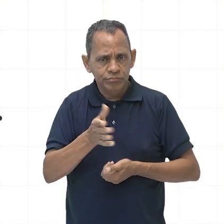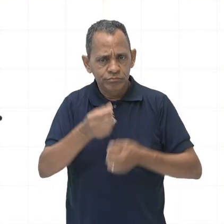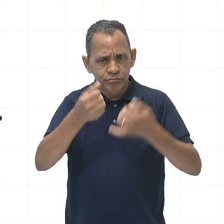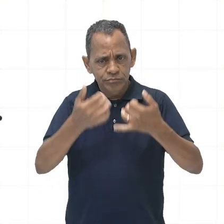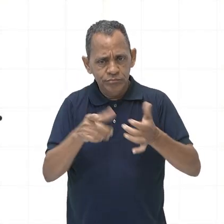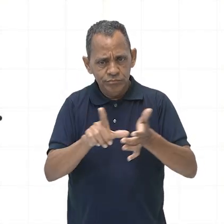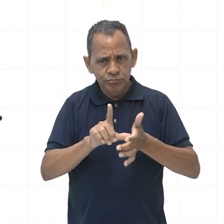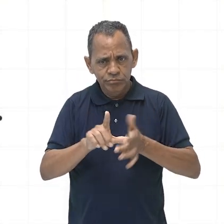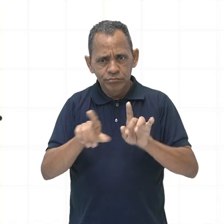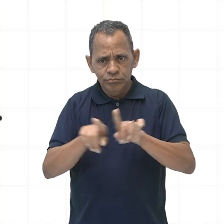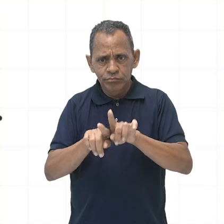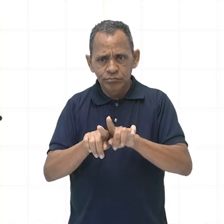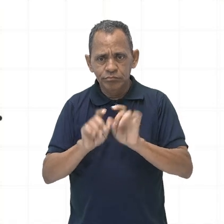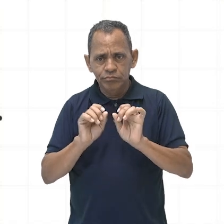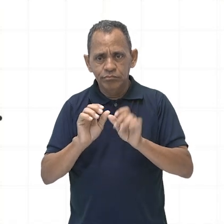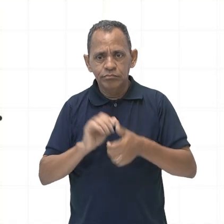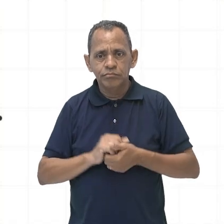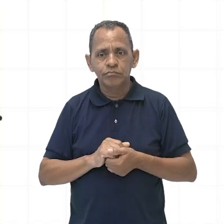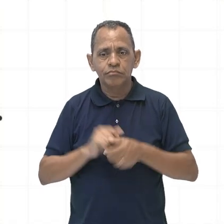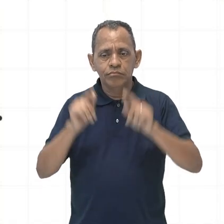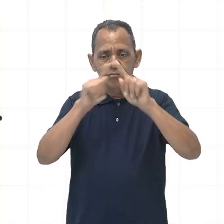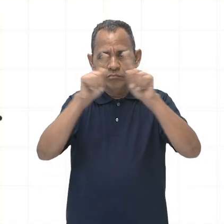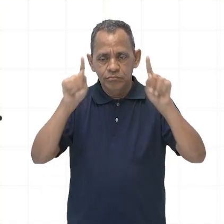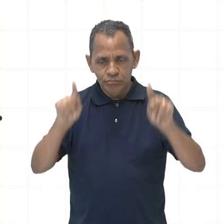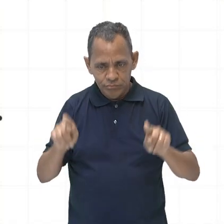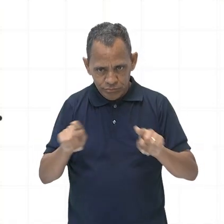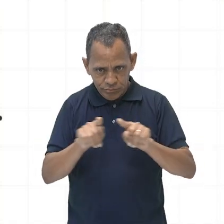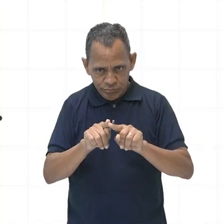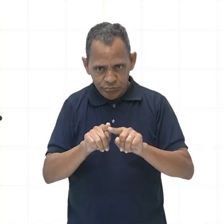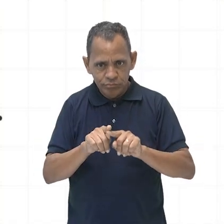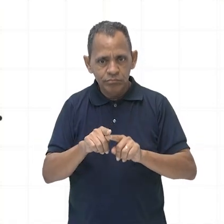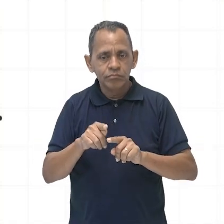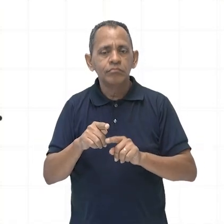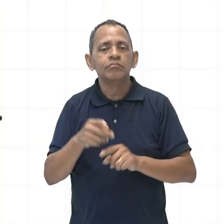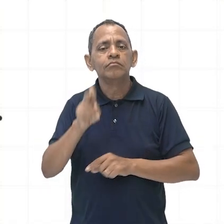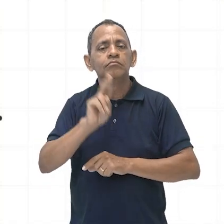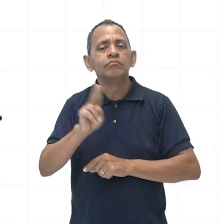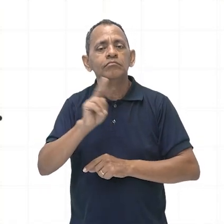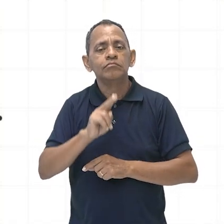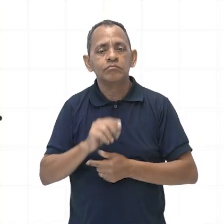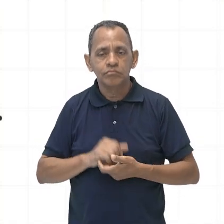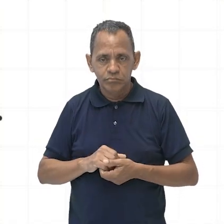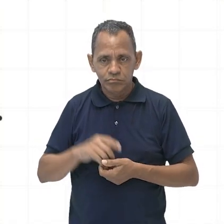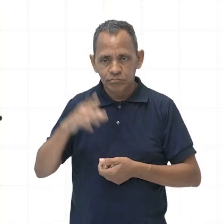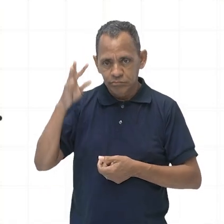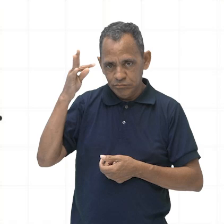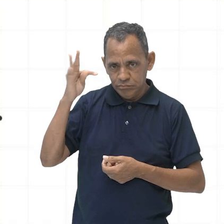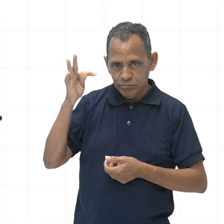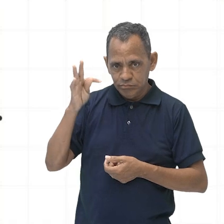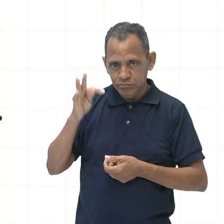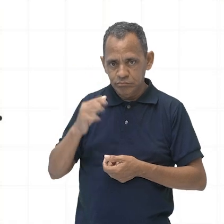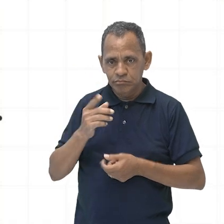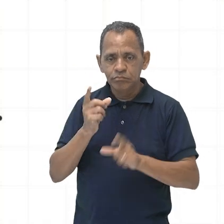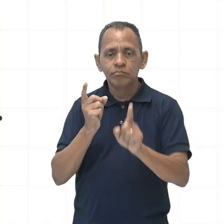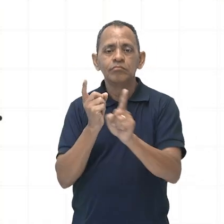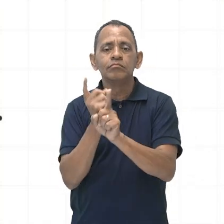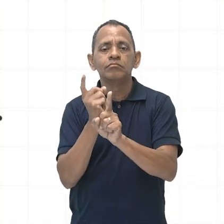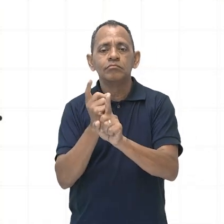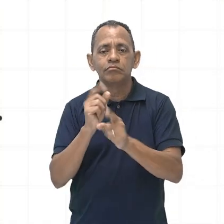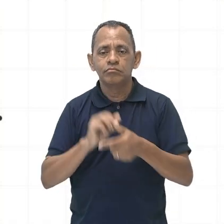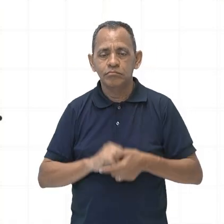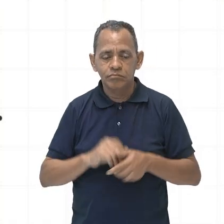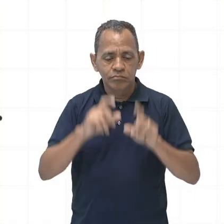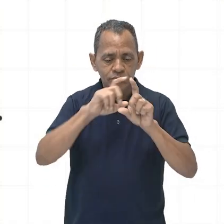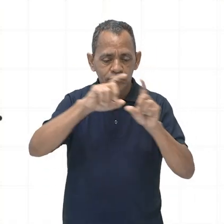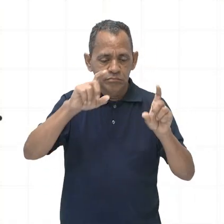né? No quadrado, a gente aplicou aí o Teorema de Pitágoras e chegamos aqui nessa fórmula. Como eu falei,